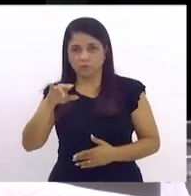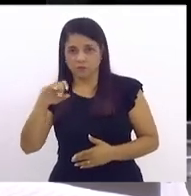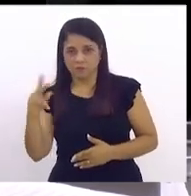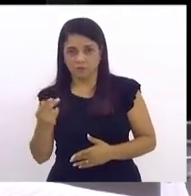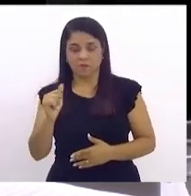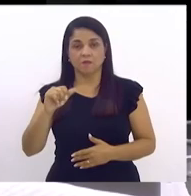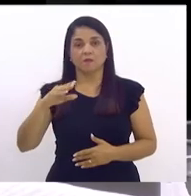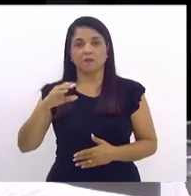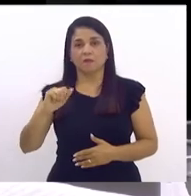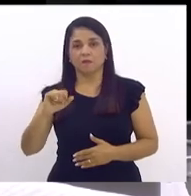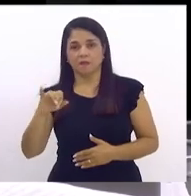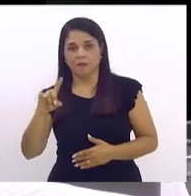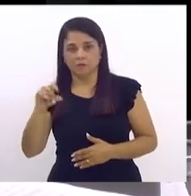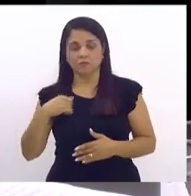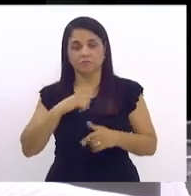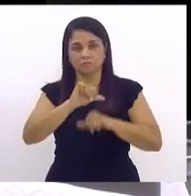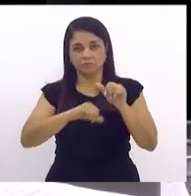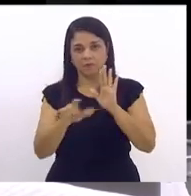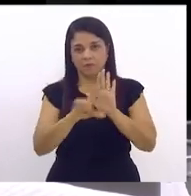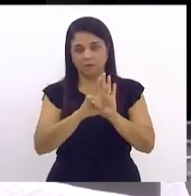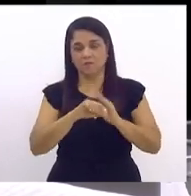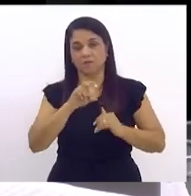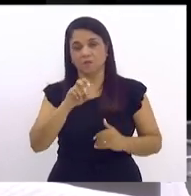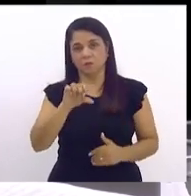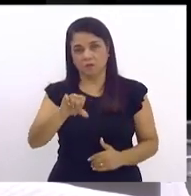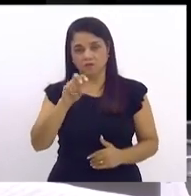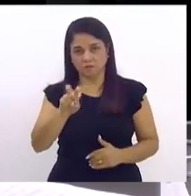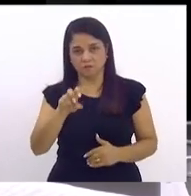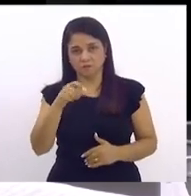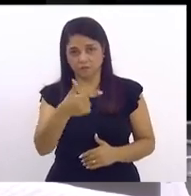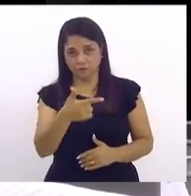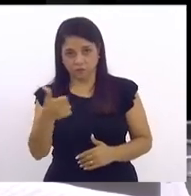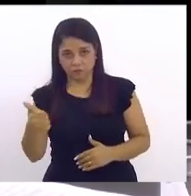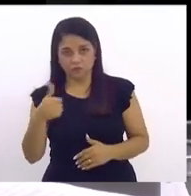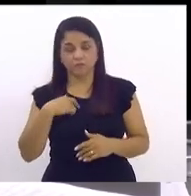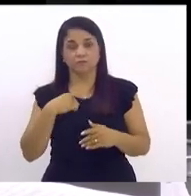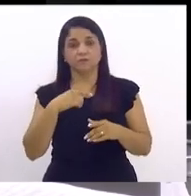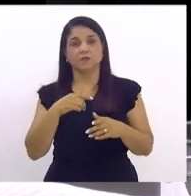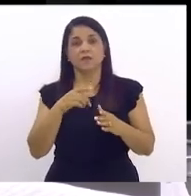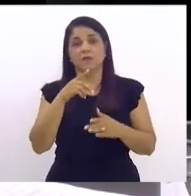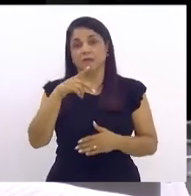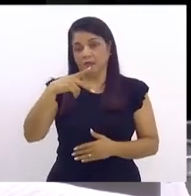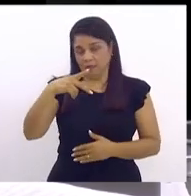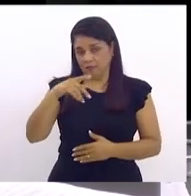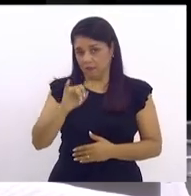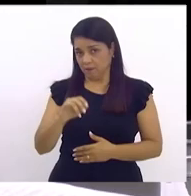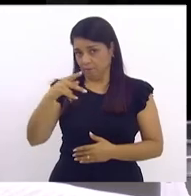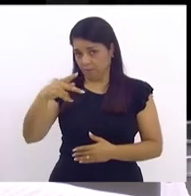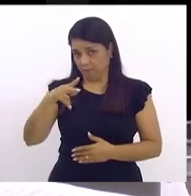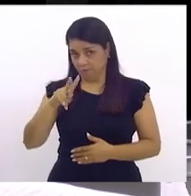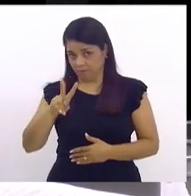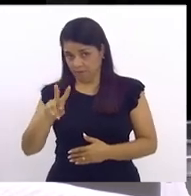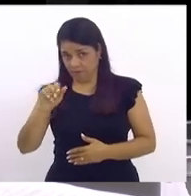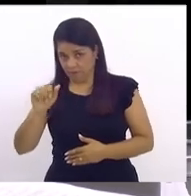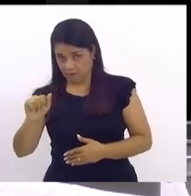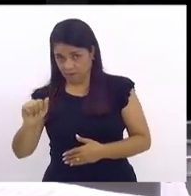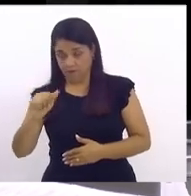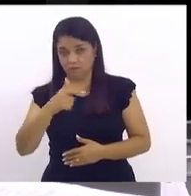lei 9525 de 21, que estabelece o programa Recupera IPVA RJ de 2021 e dá outras